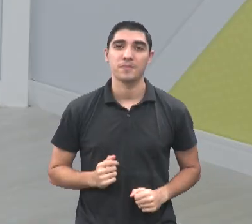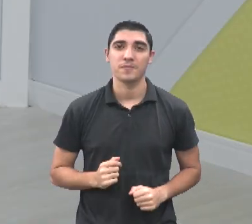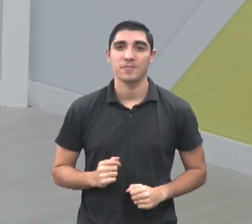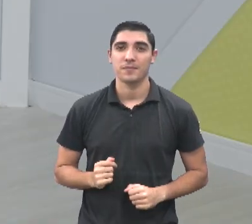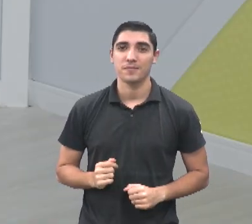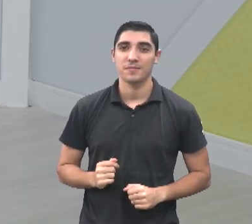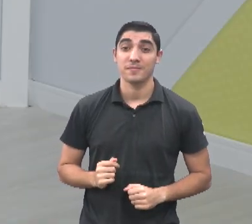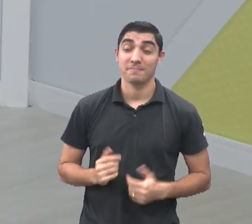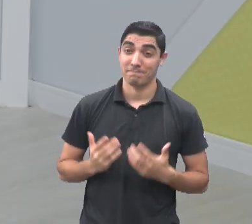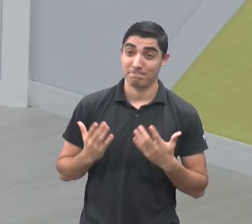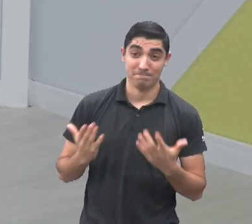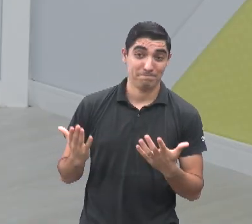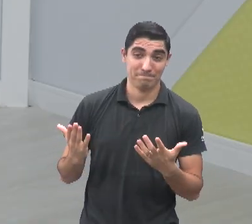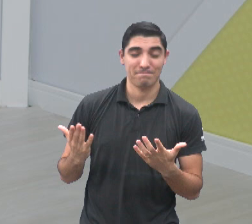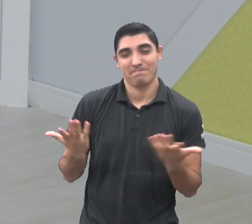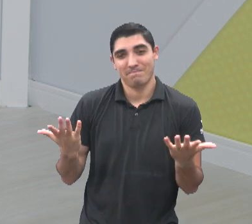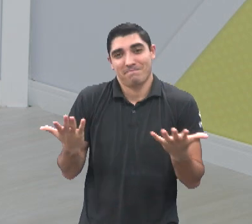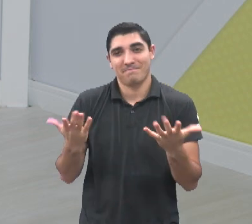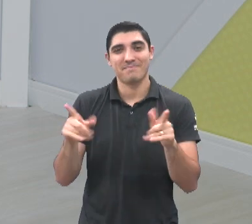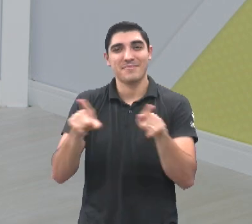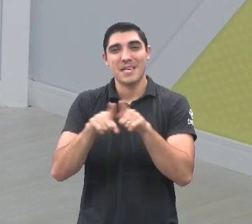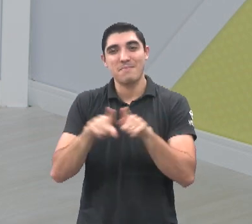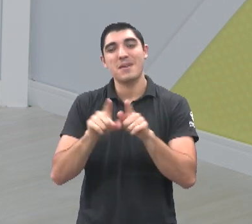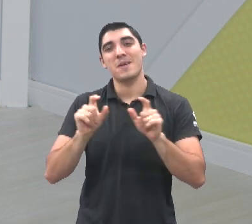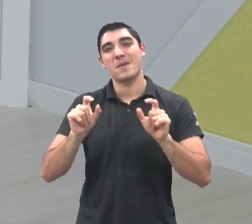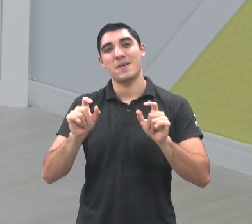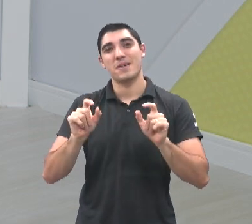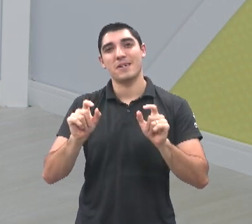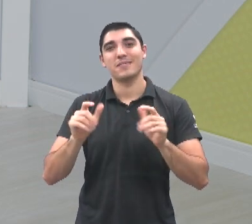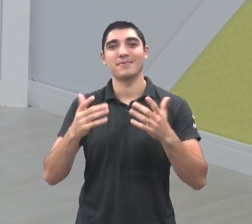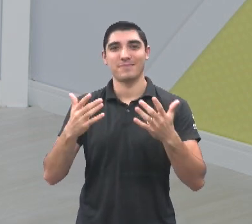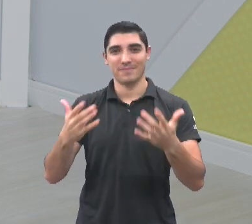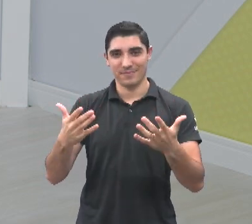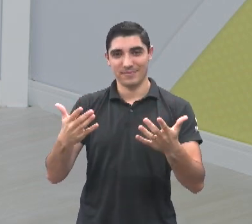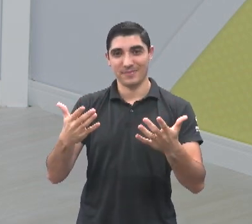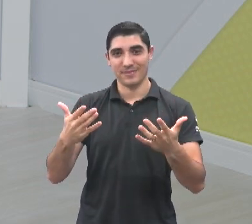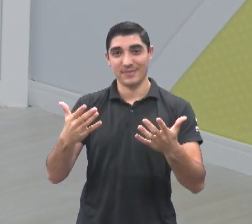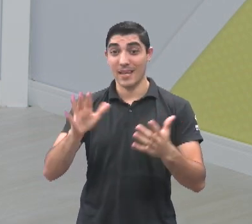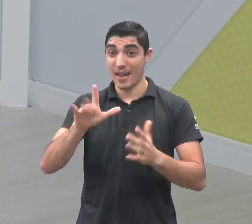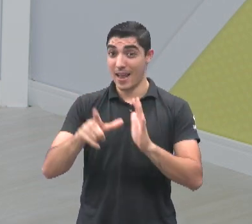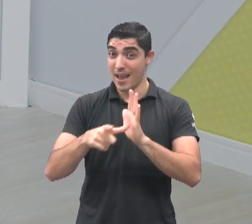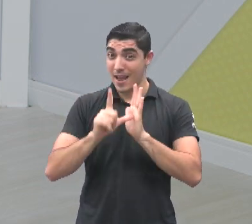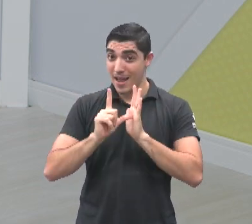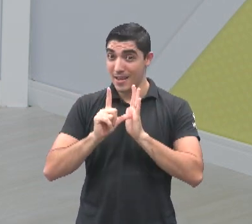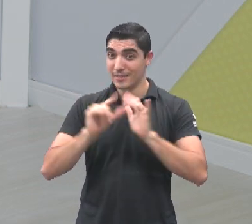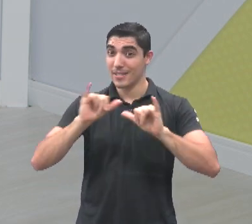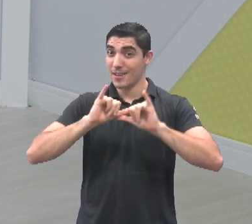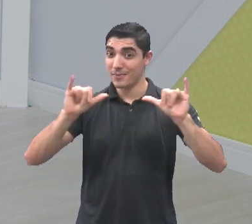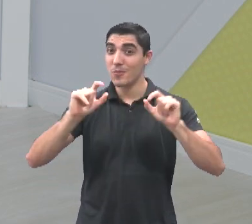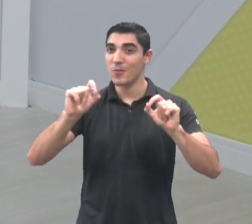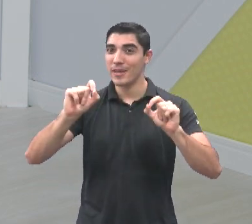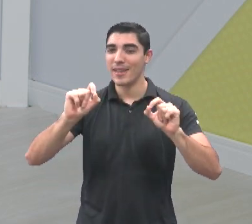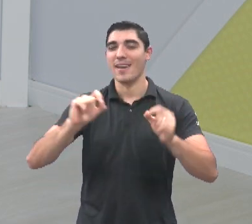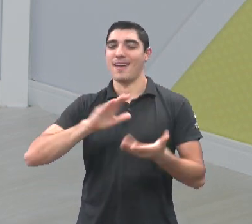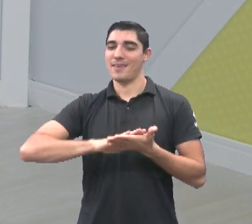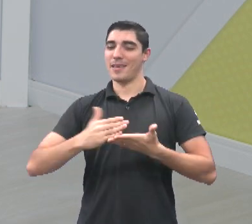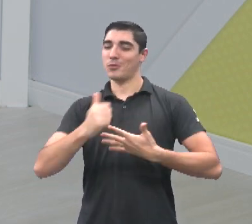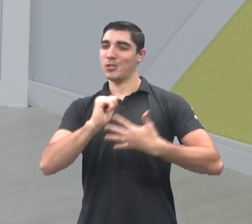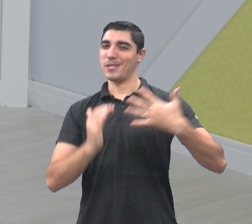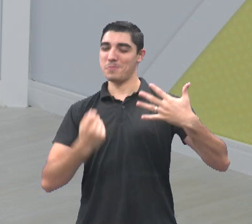Que coisa, hein? Muito bem, a gente começa antes, precisa falar do nosso querido Luiz